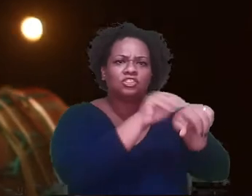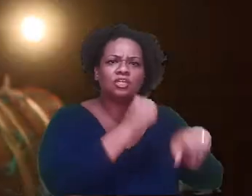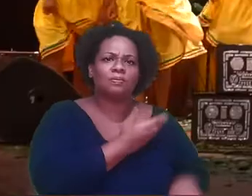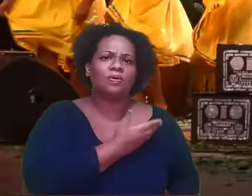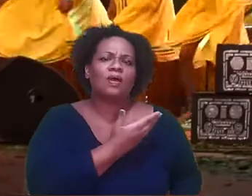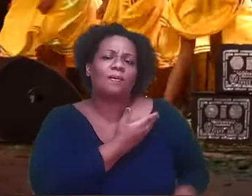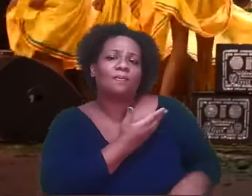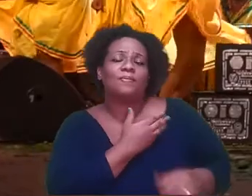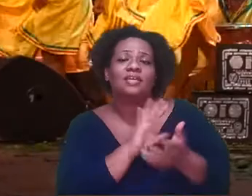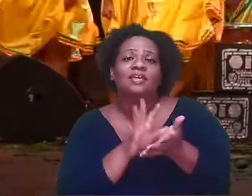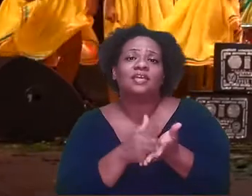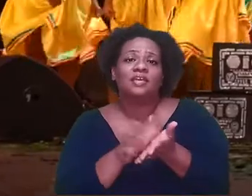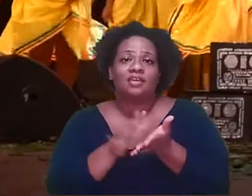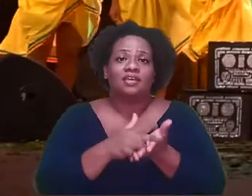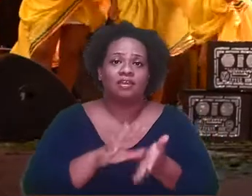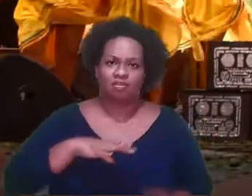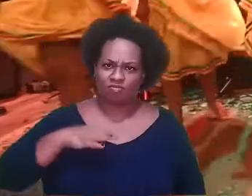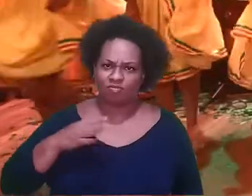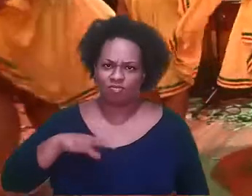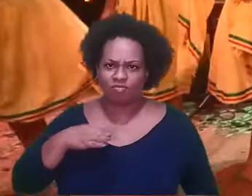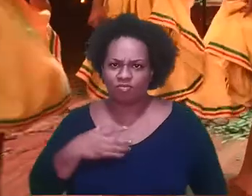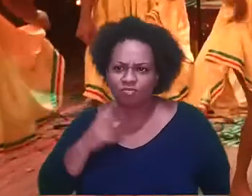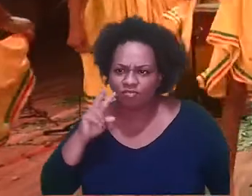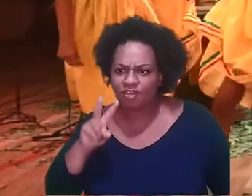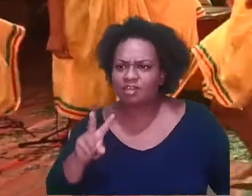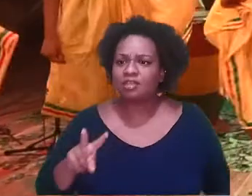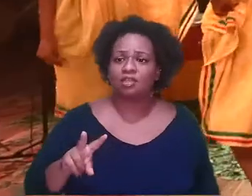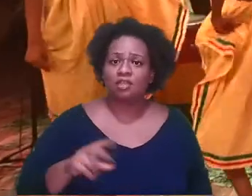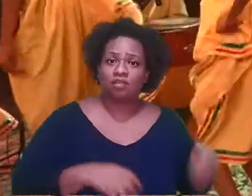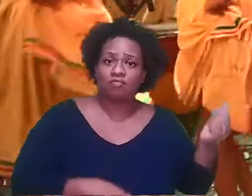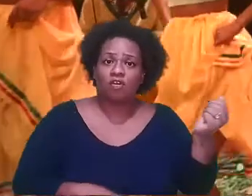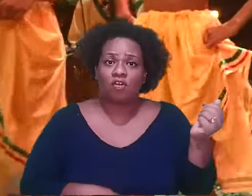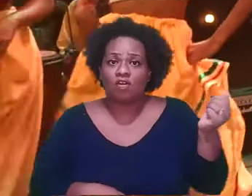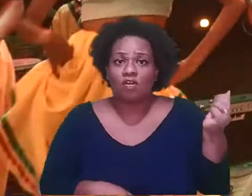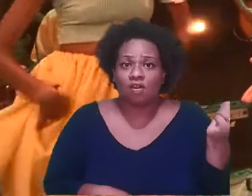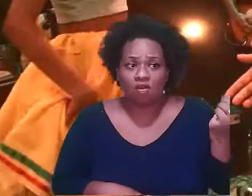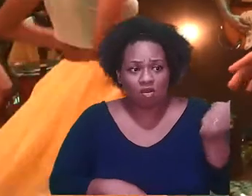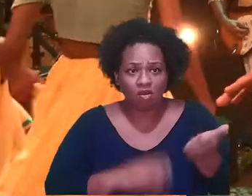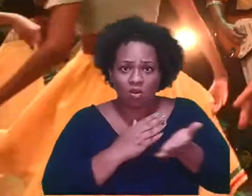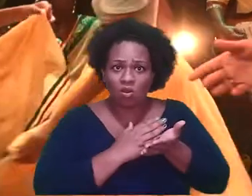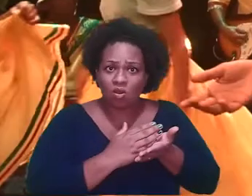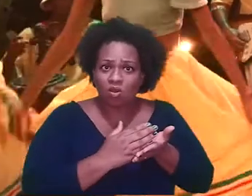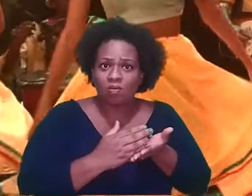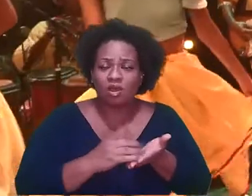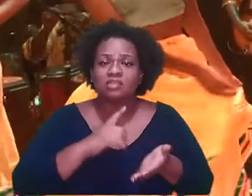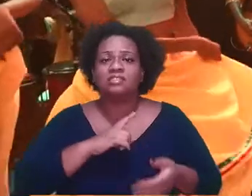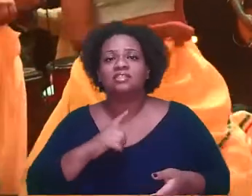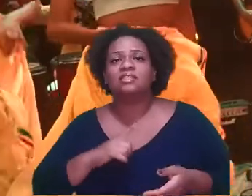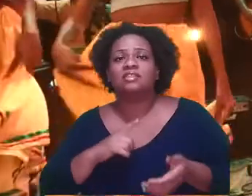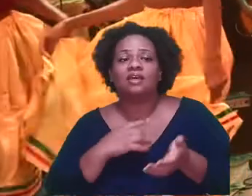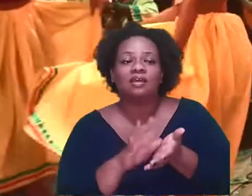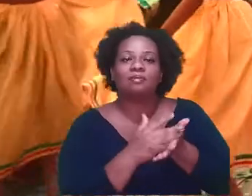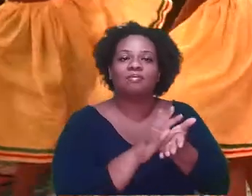pro forró dançar. Eu me arreitei, agi sempre era sem dó, acabei com o forró antes dele começar. Furei o porta, dava um barulho pandeiro, só deixei